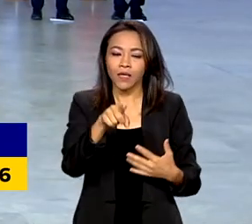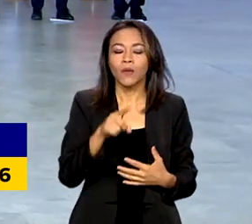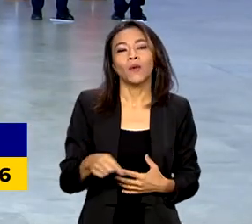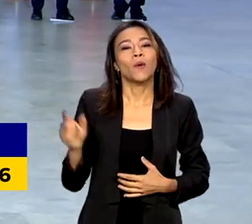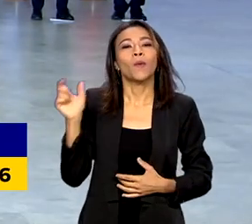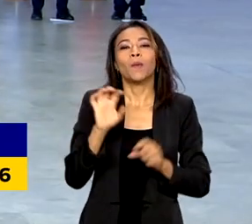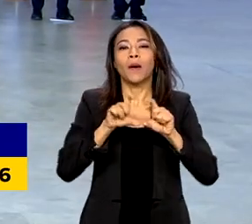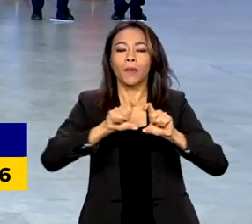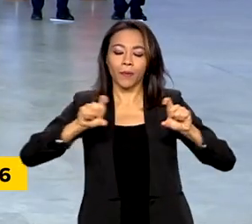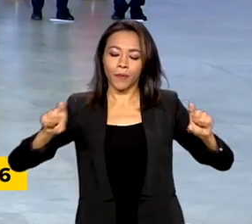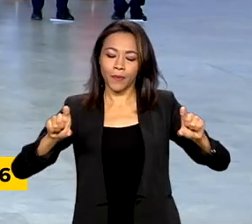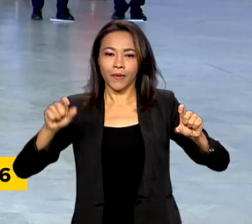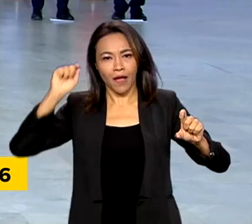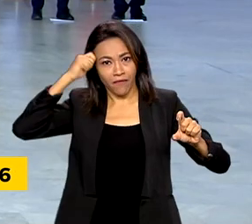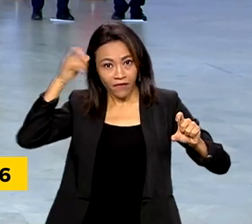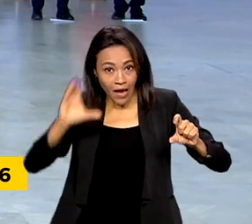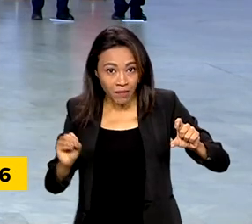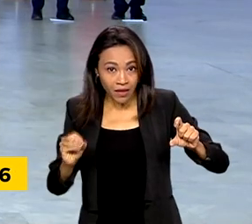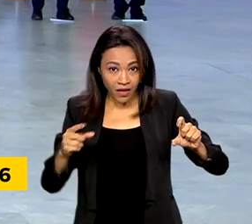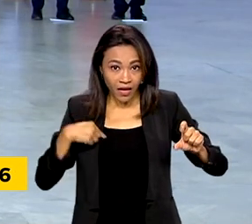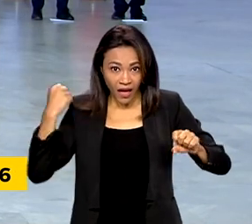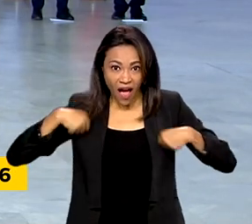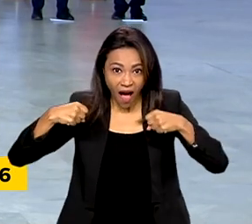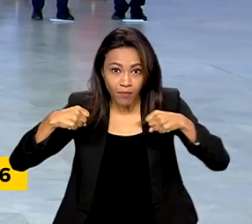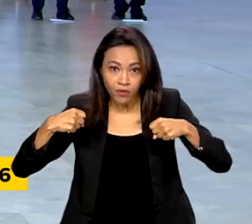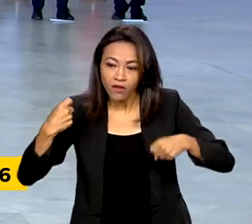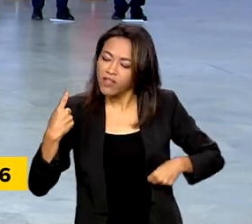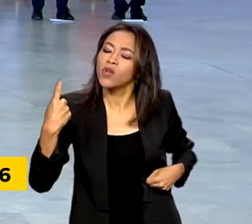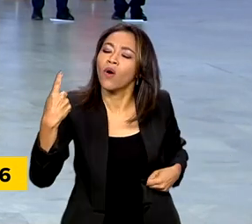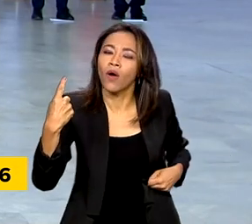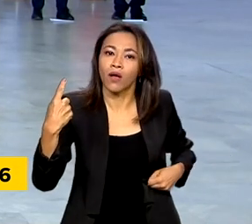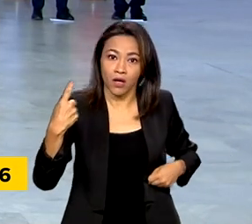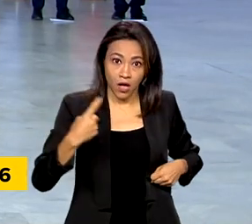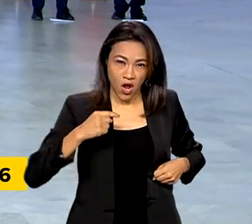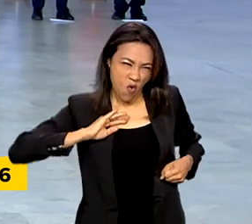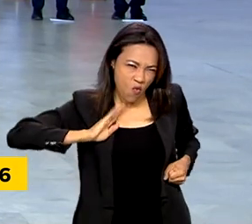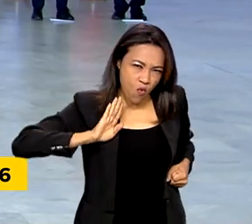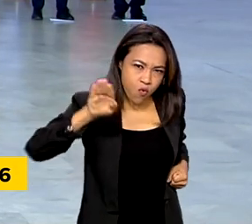africano, se você quiser ir rápido, vá sozinho. Se quiser ir longe, vá em grupo.